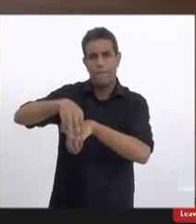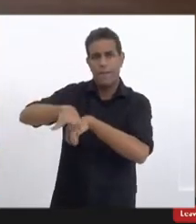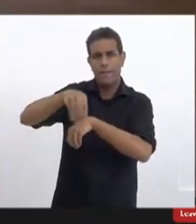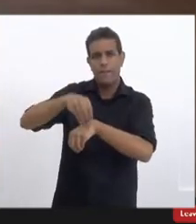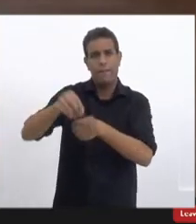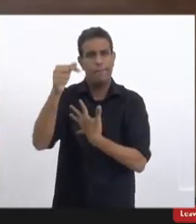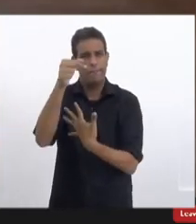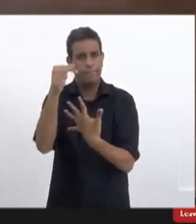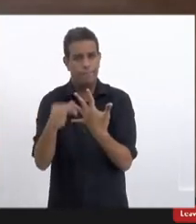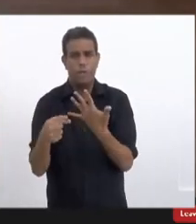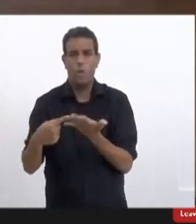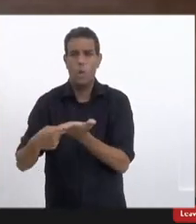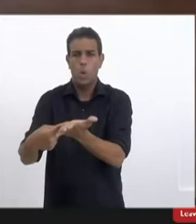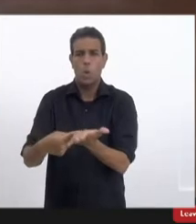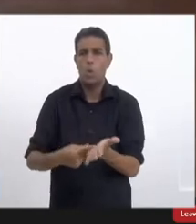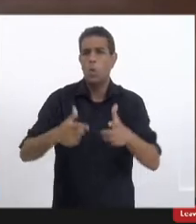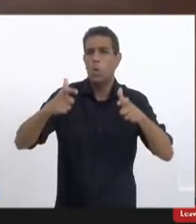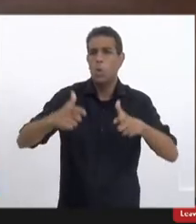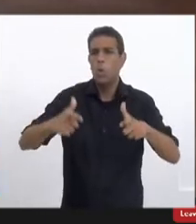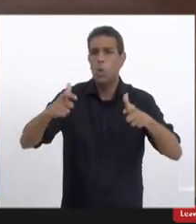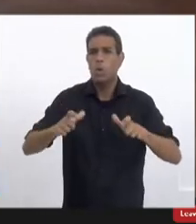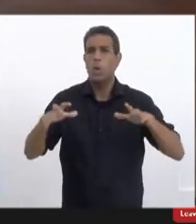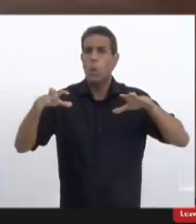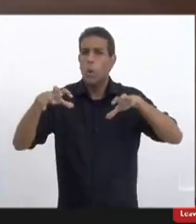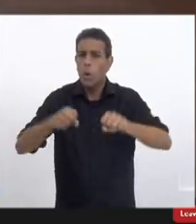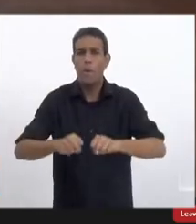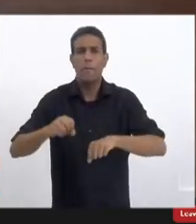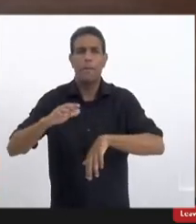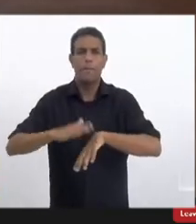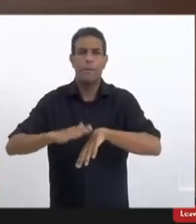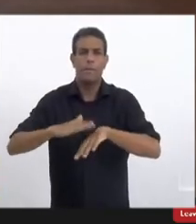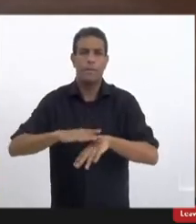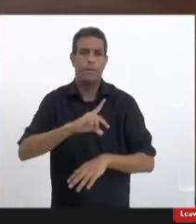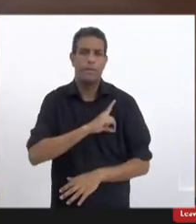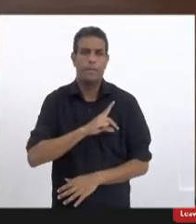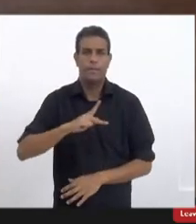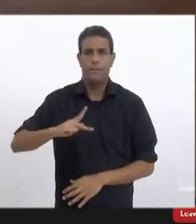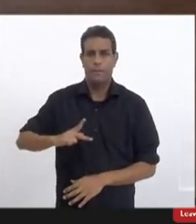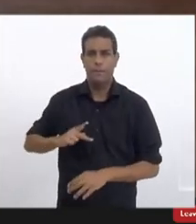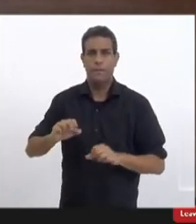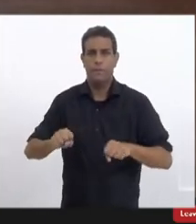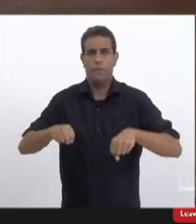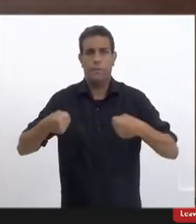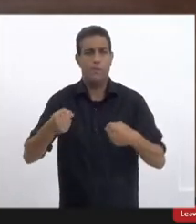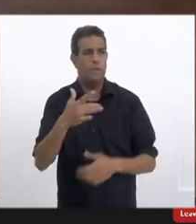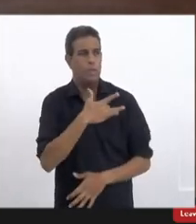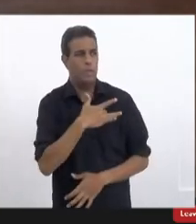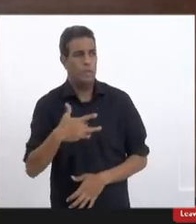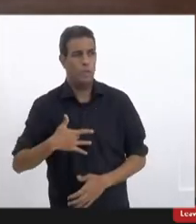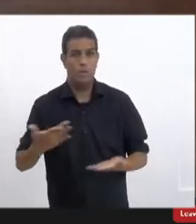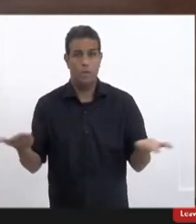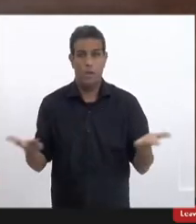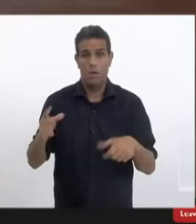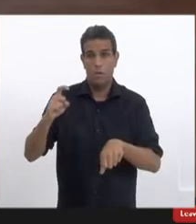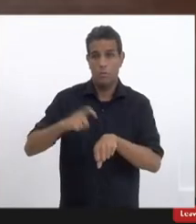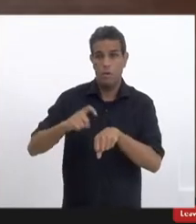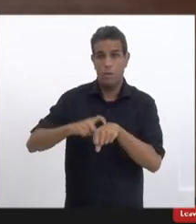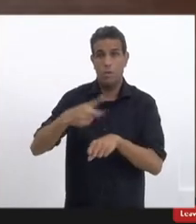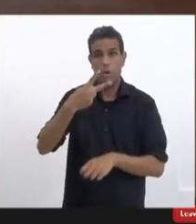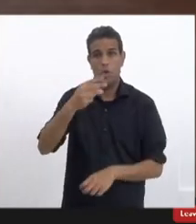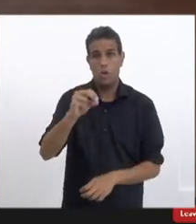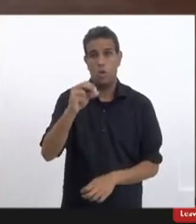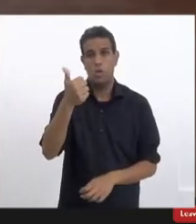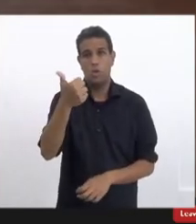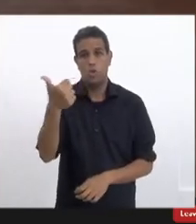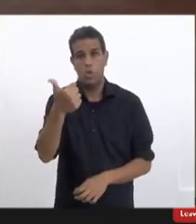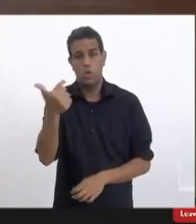ser uma fala muito a partir do lugar que eu ocupo, de defensora pública, né, de coordenadora de saúde, que estou desde 2012 na